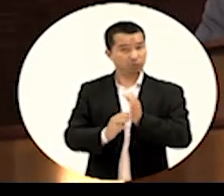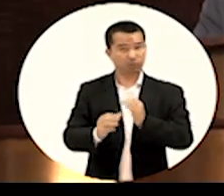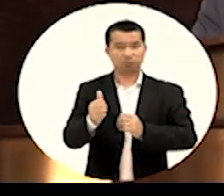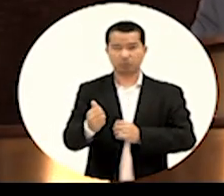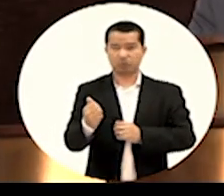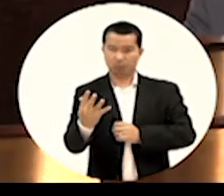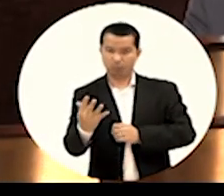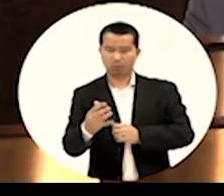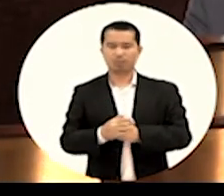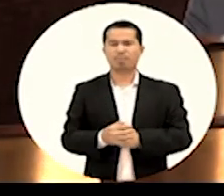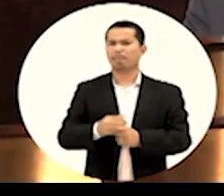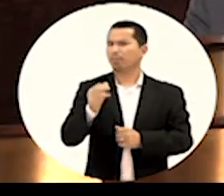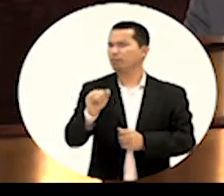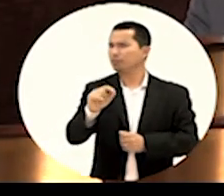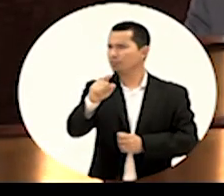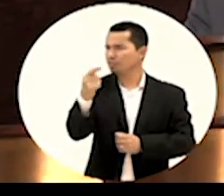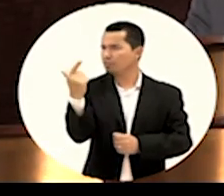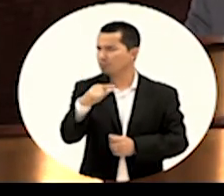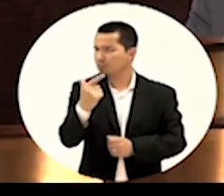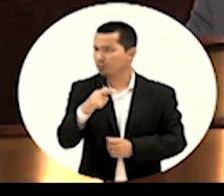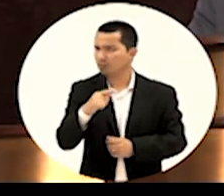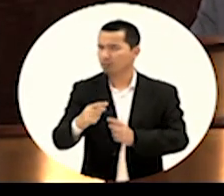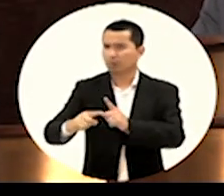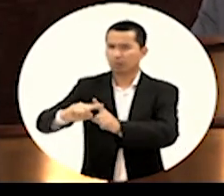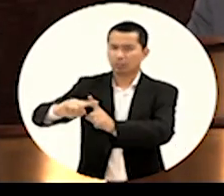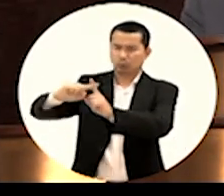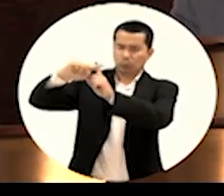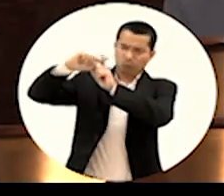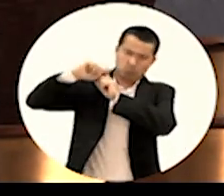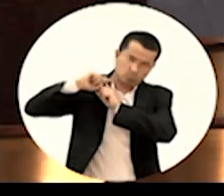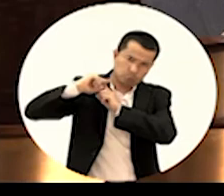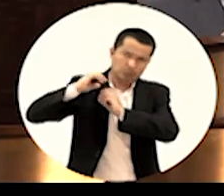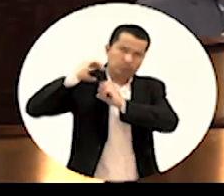versículo 27 de Lucas 14,